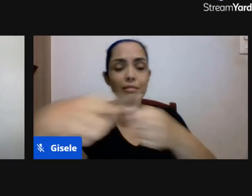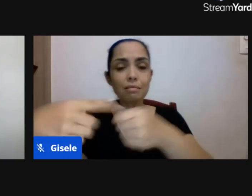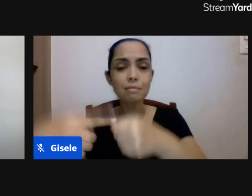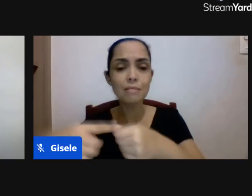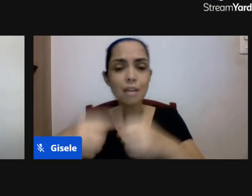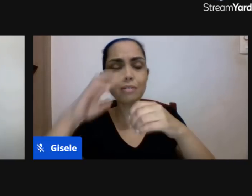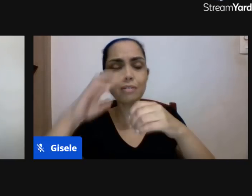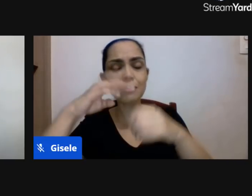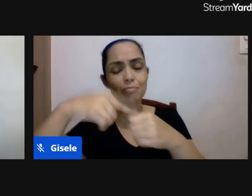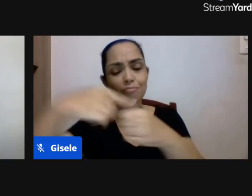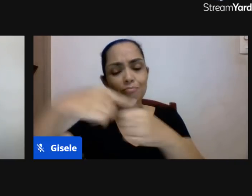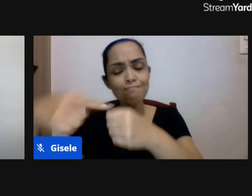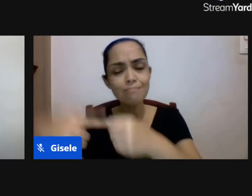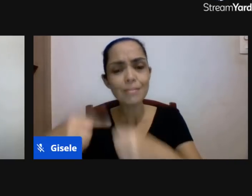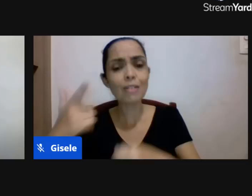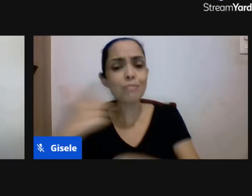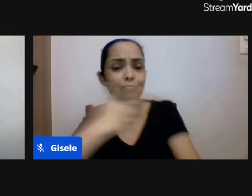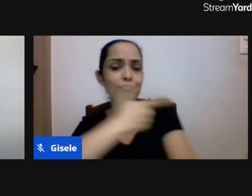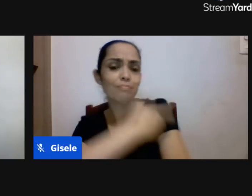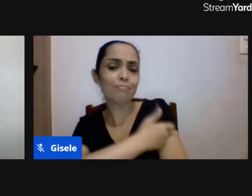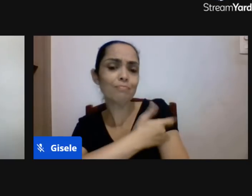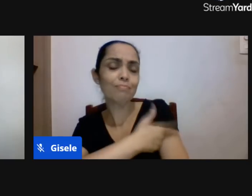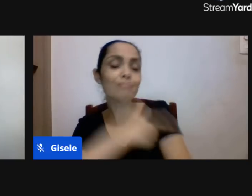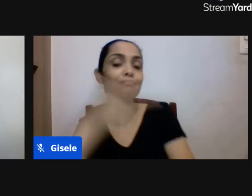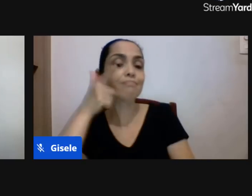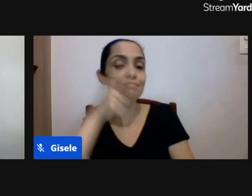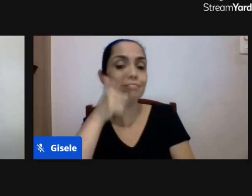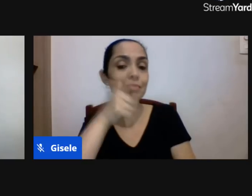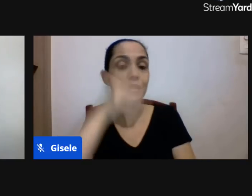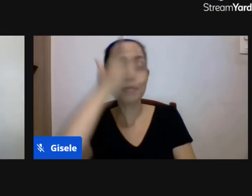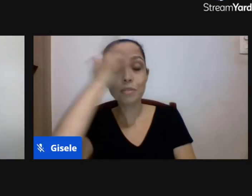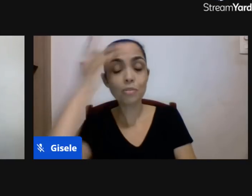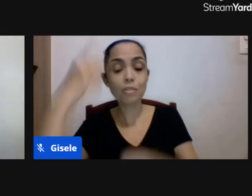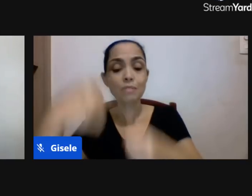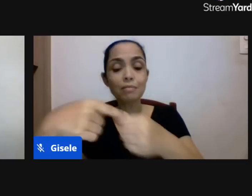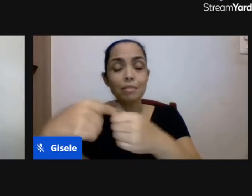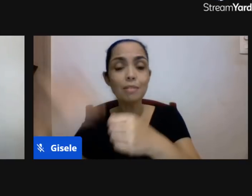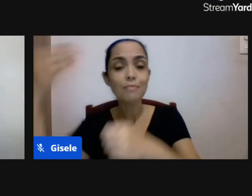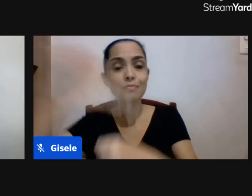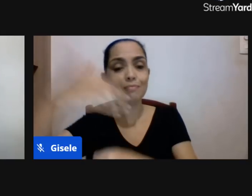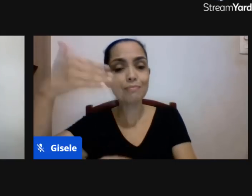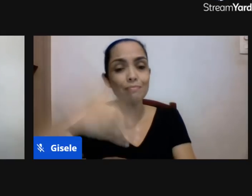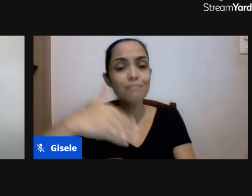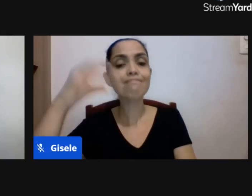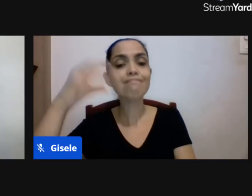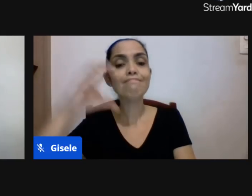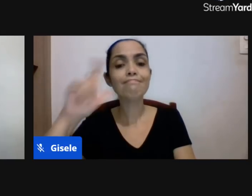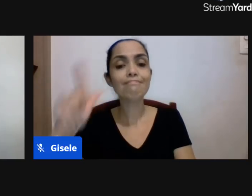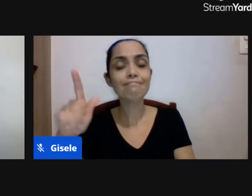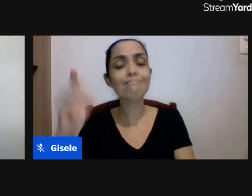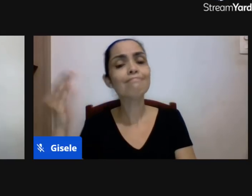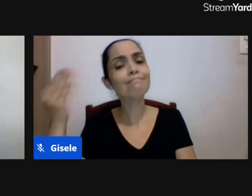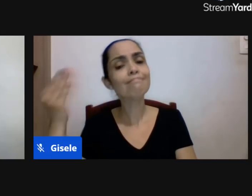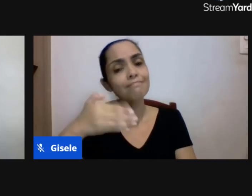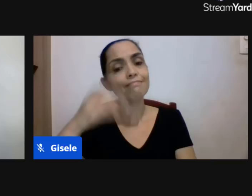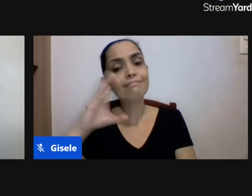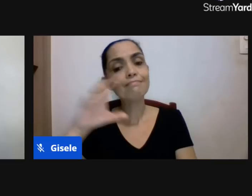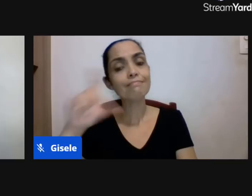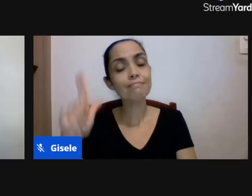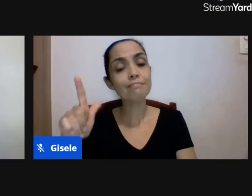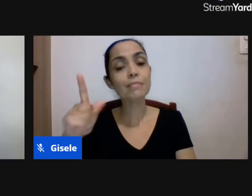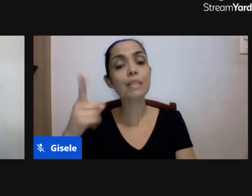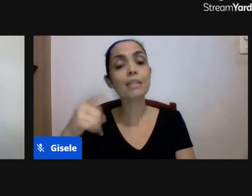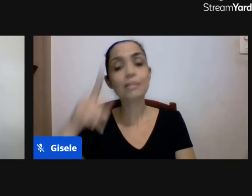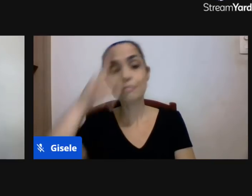Grande, porque essas pessoas se deslocam para Campo Grande, essas pessoas que estão morando na fronteira, vêm com frequência para Campo Grande. Então, elas também